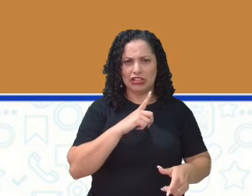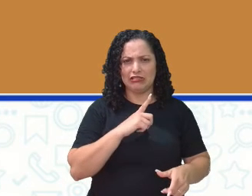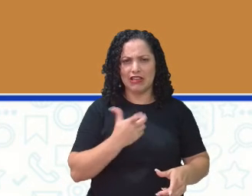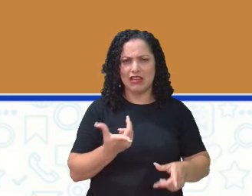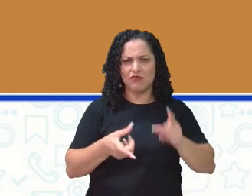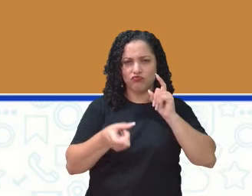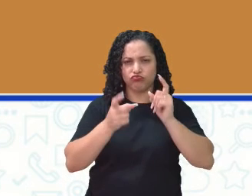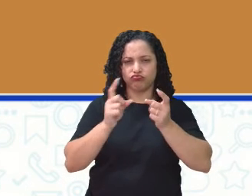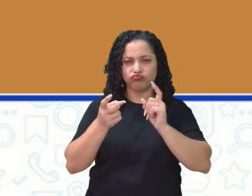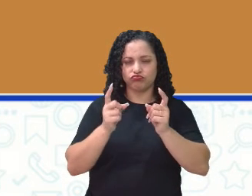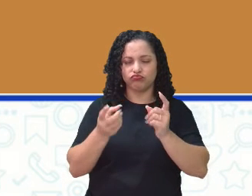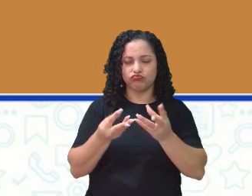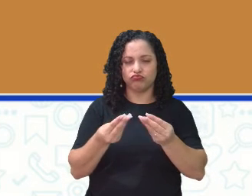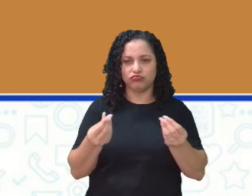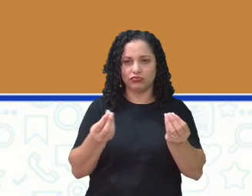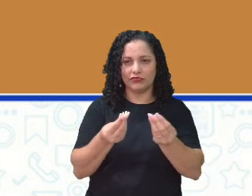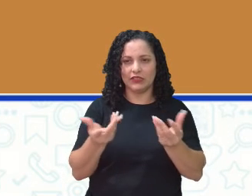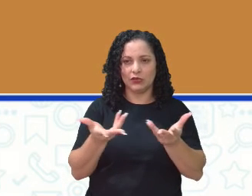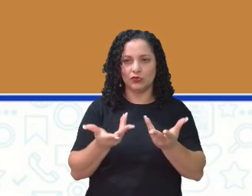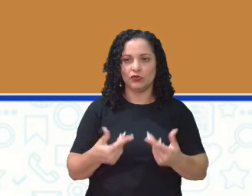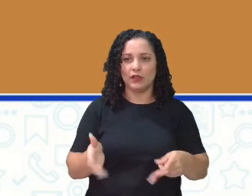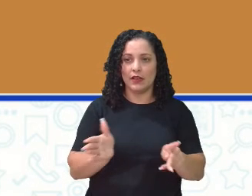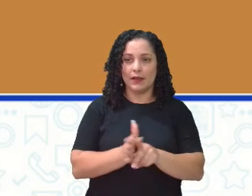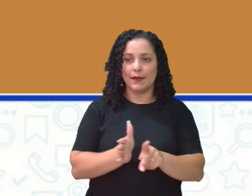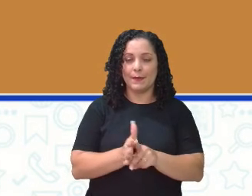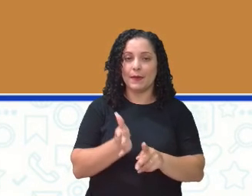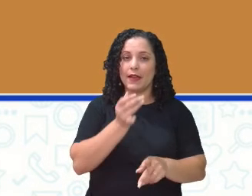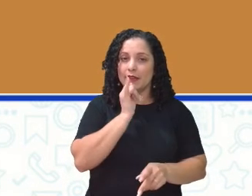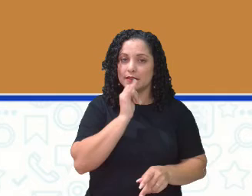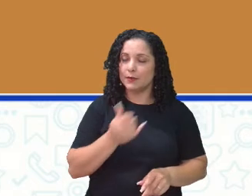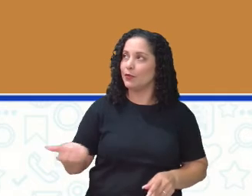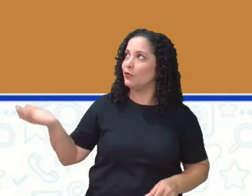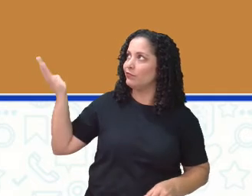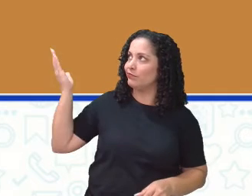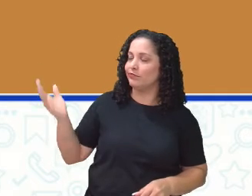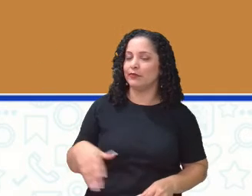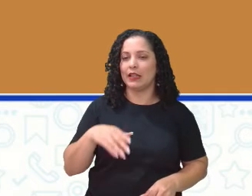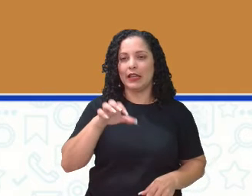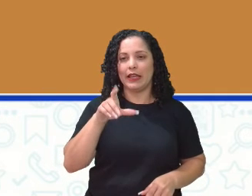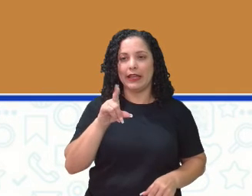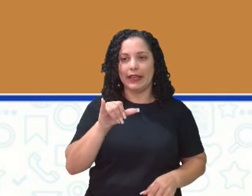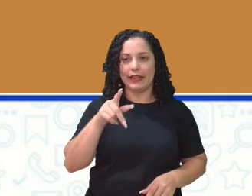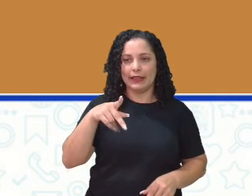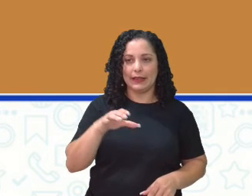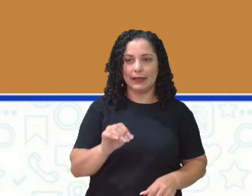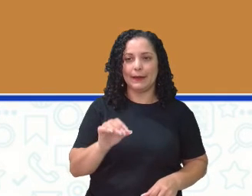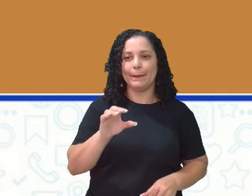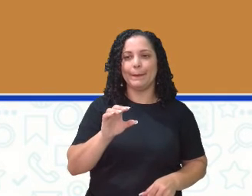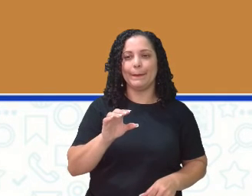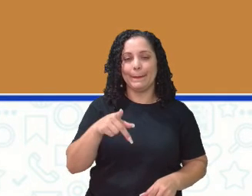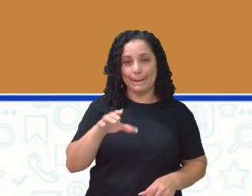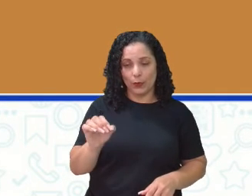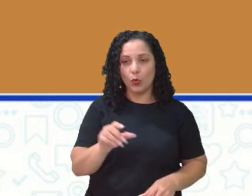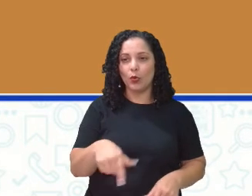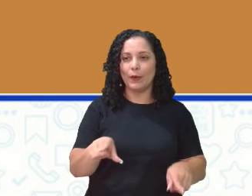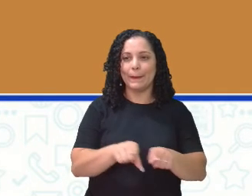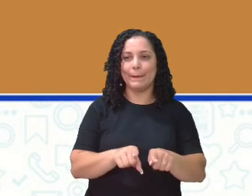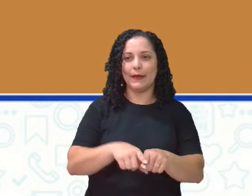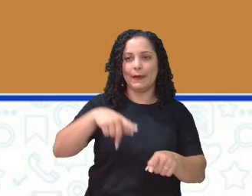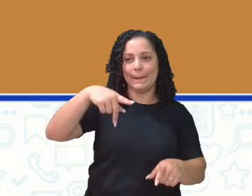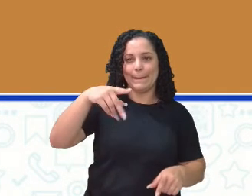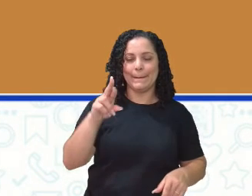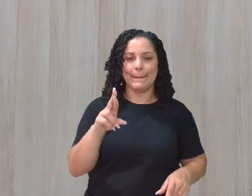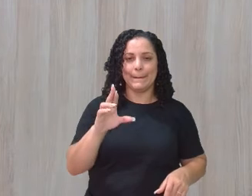É o caso das personagens clássicas, como Édipo Rei, Prometeu, Medeia. Então, são conflitos